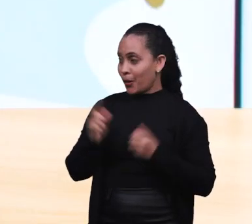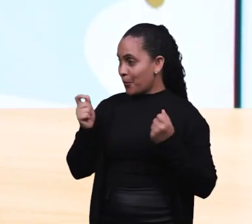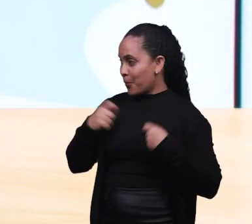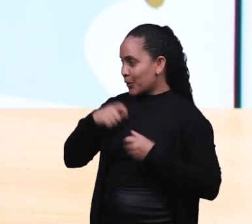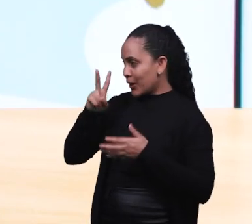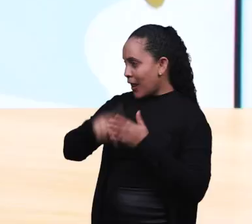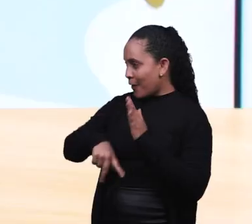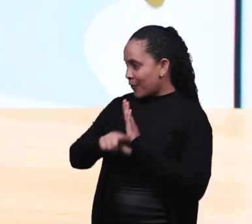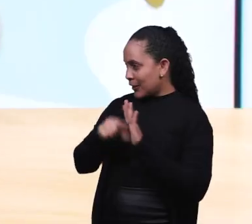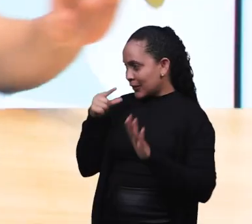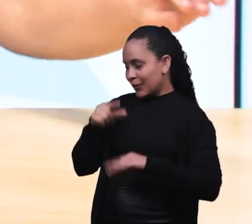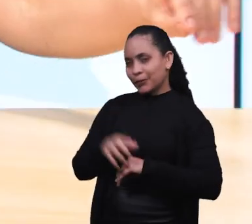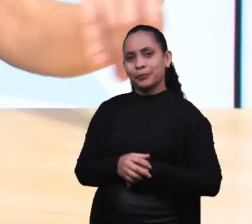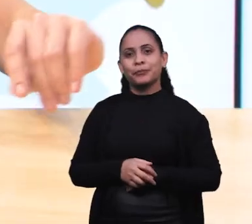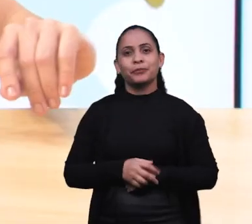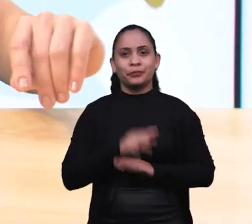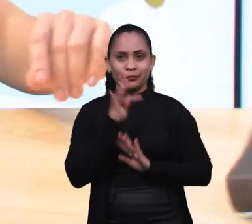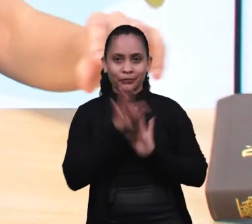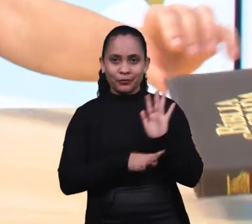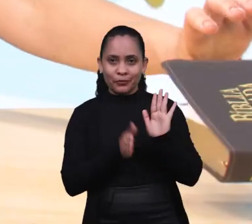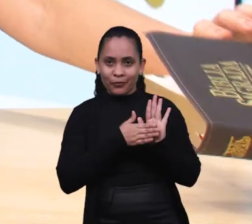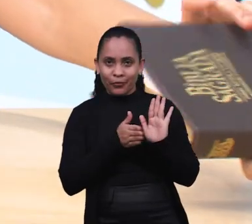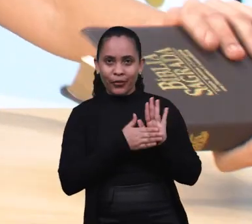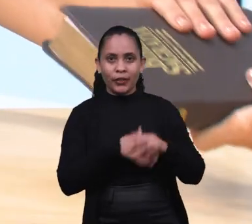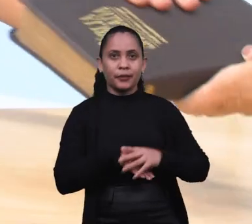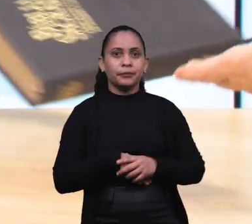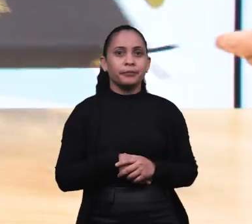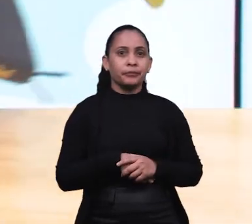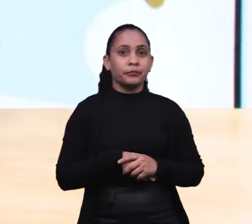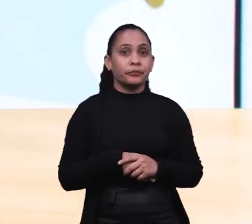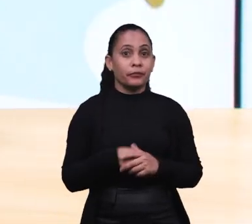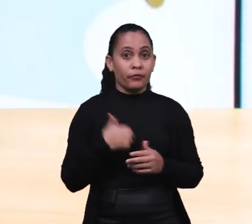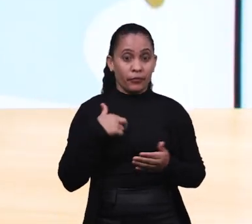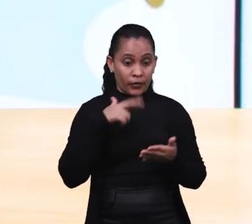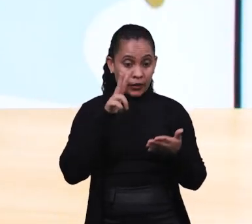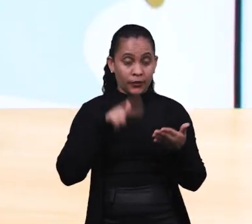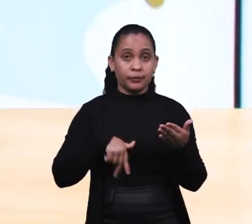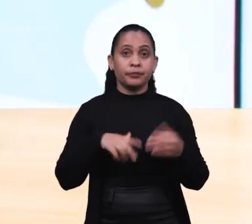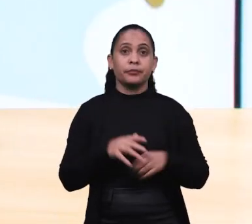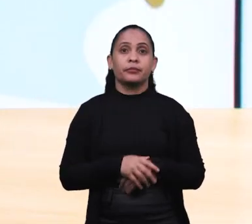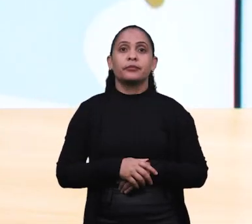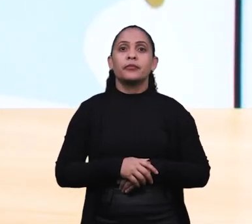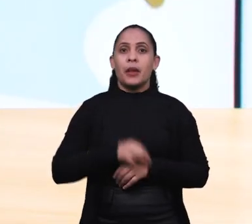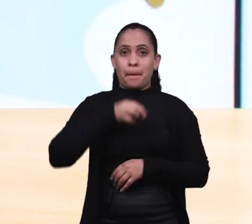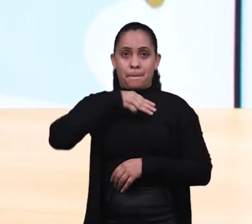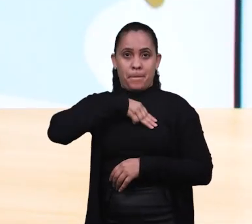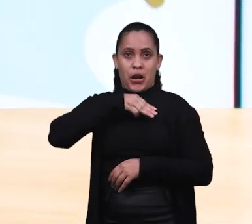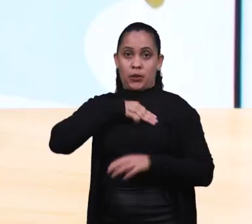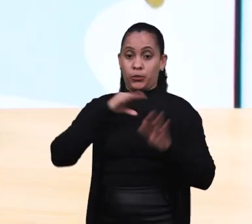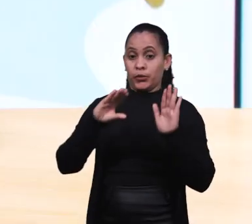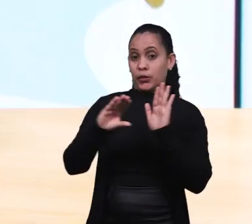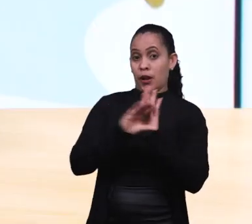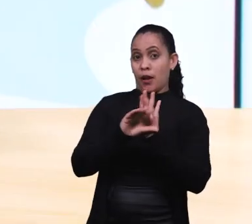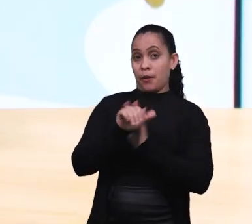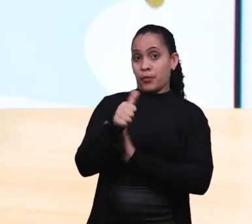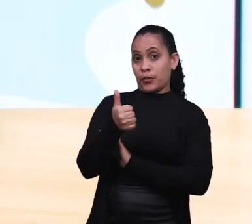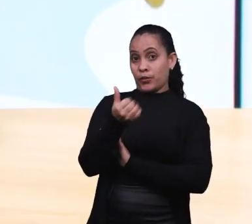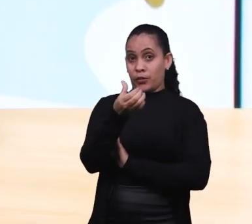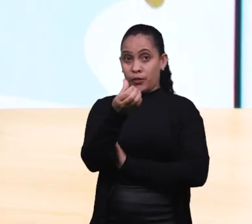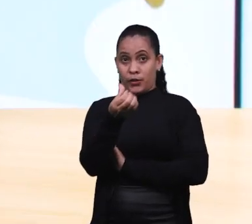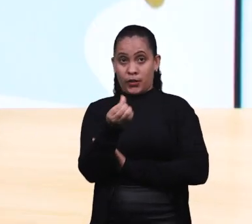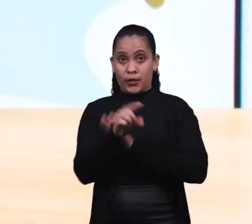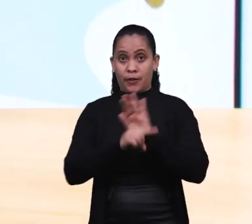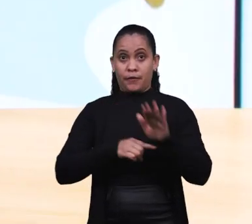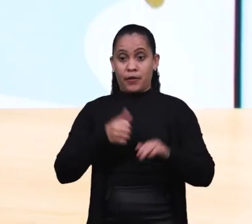ler aqui um versículo? Com licença, então, o versículo que separamos antes. Um versículo que está em Marcos, capítulo